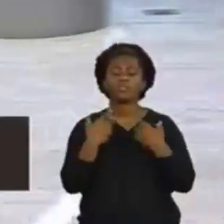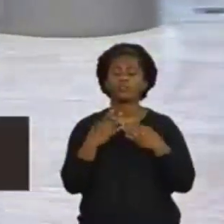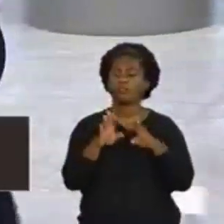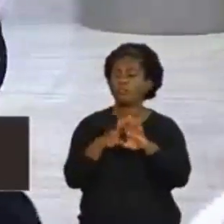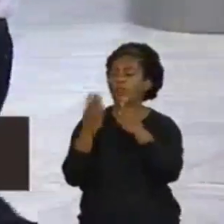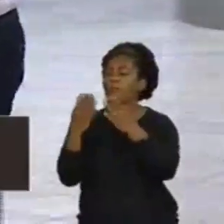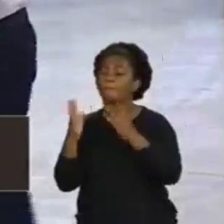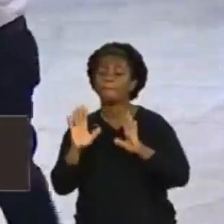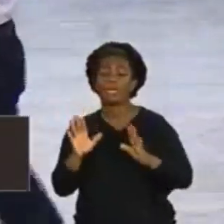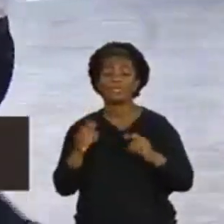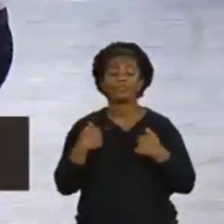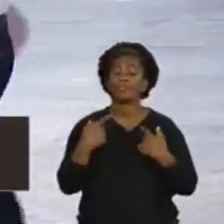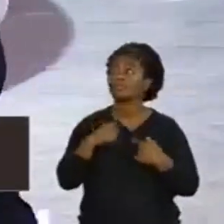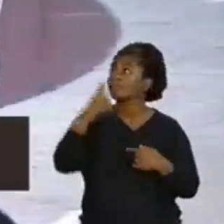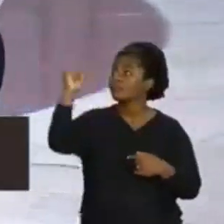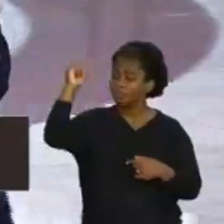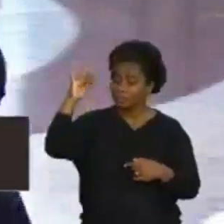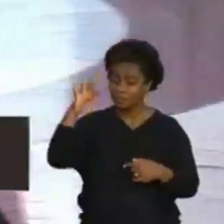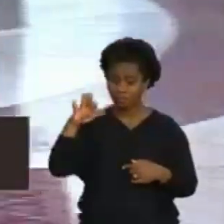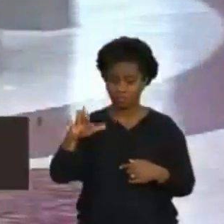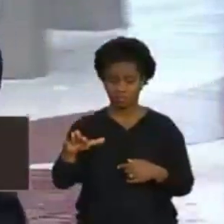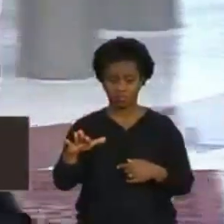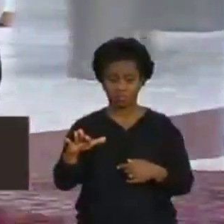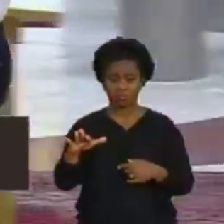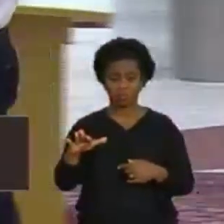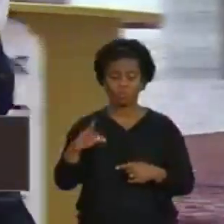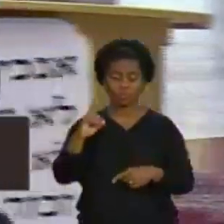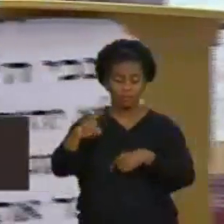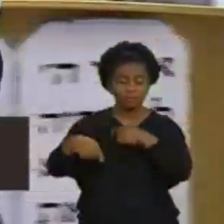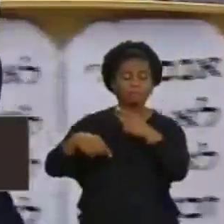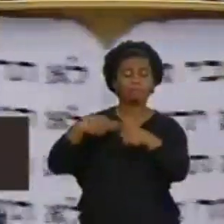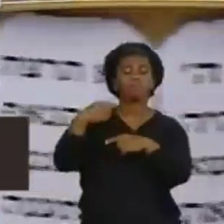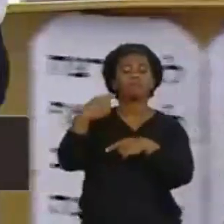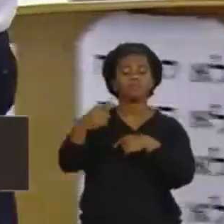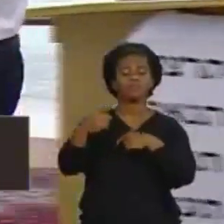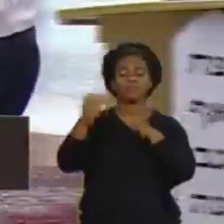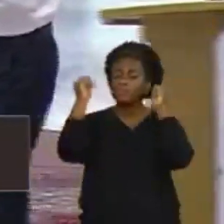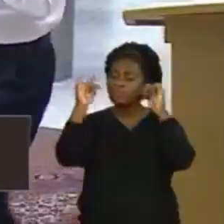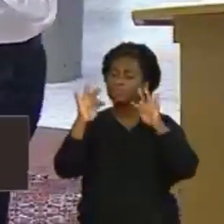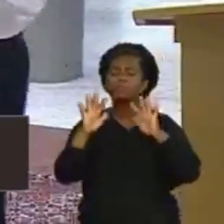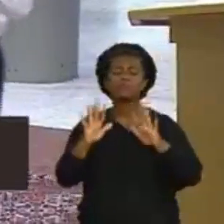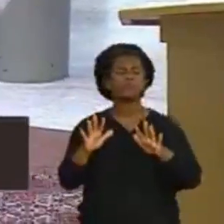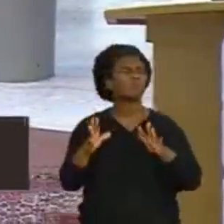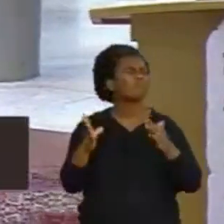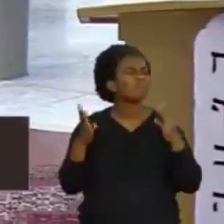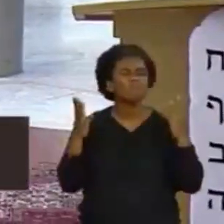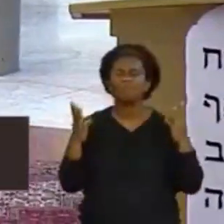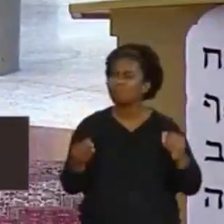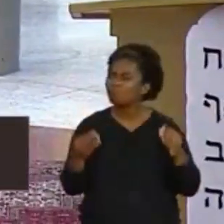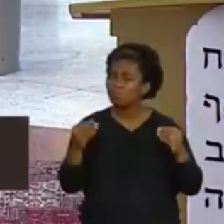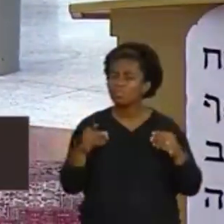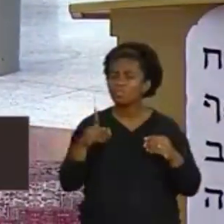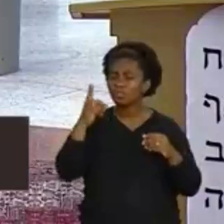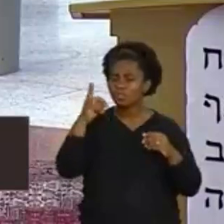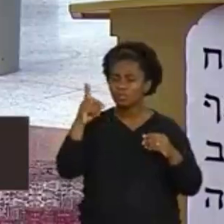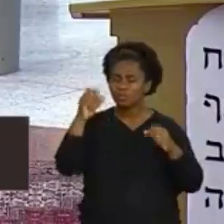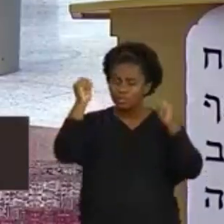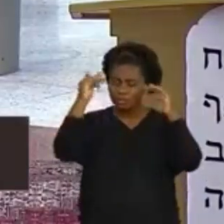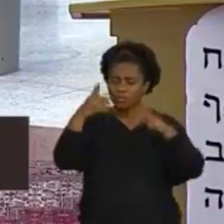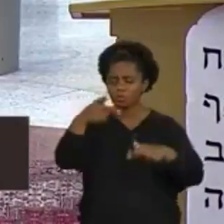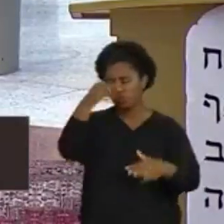Deus te dê condições. Eu quero que Deus te prospere, eu quero que Deus te abençoe, eu quero que Deus honre a sua